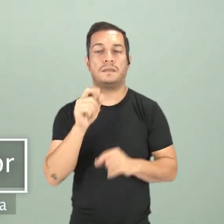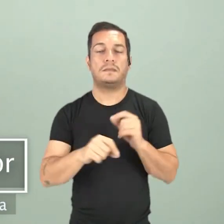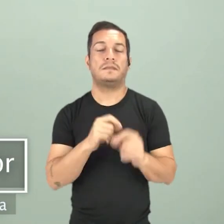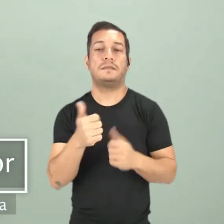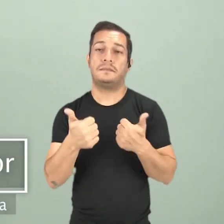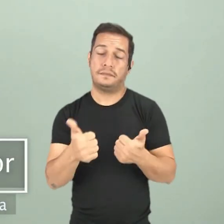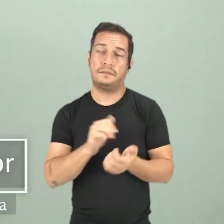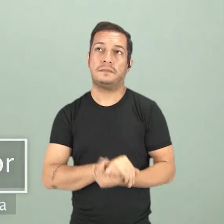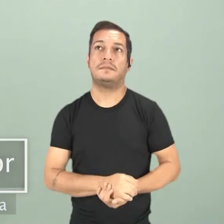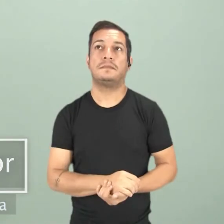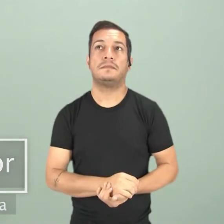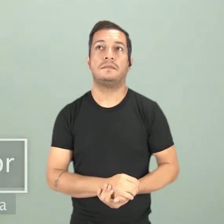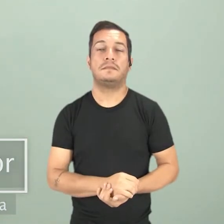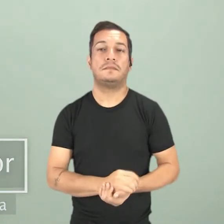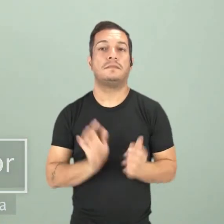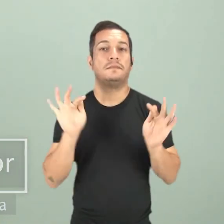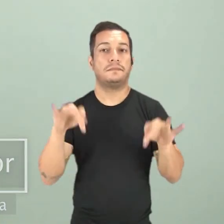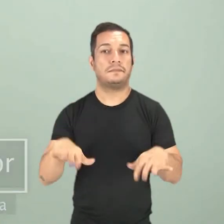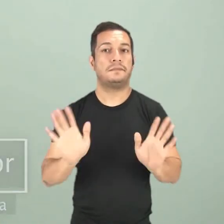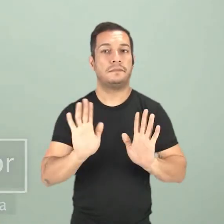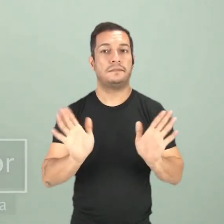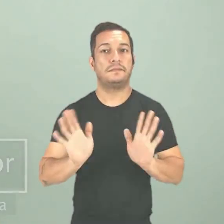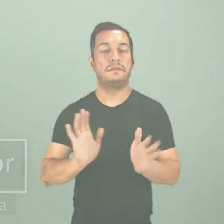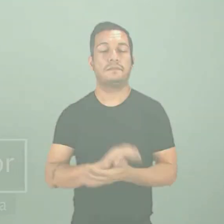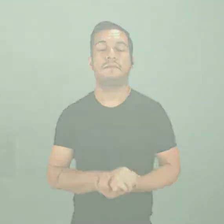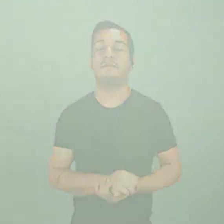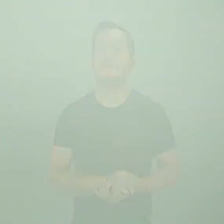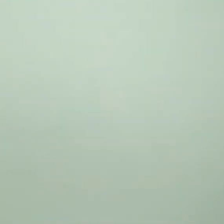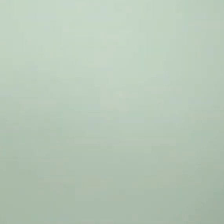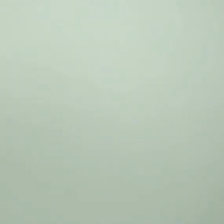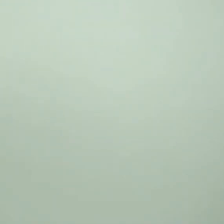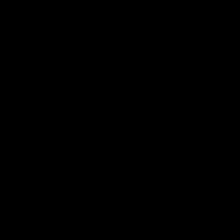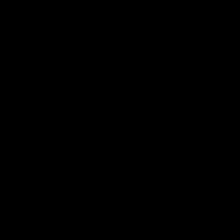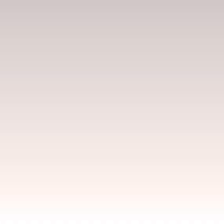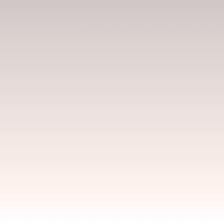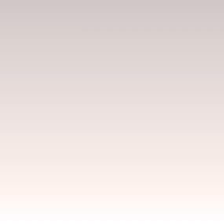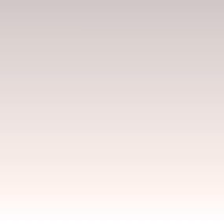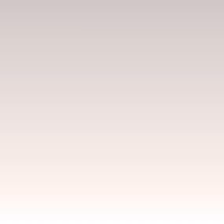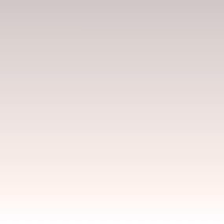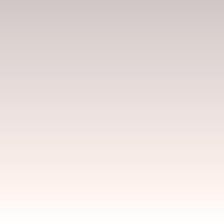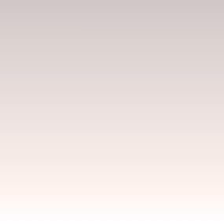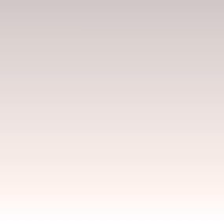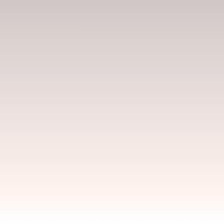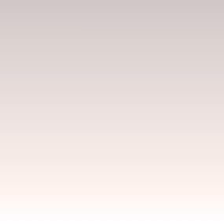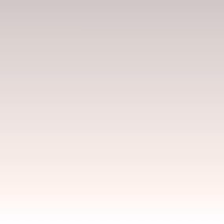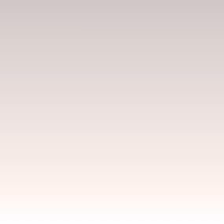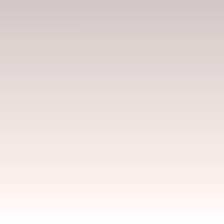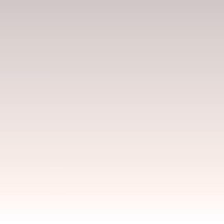currículo, tá bom? Ficamos por aqui, até a próxima. Tchau.